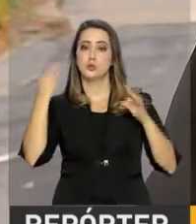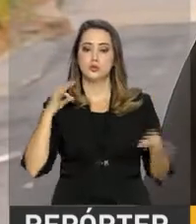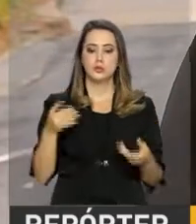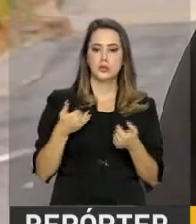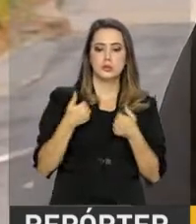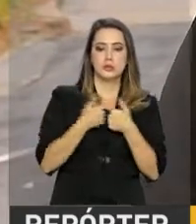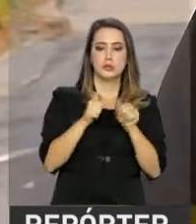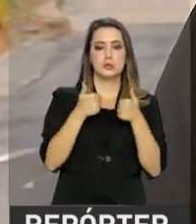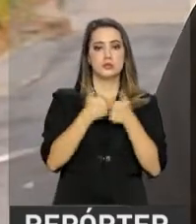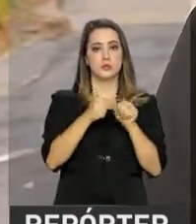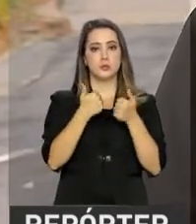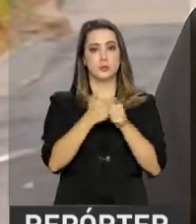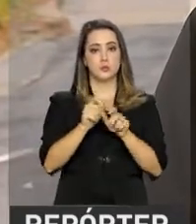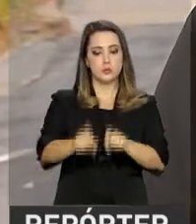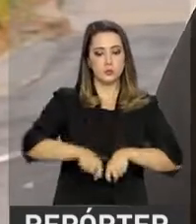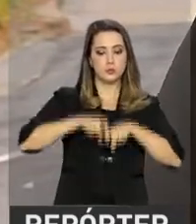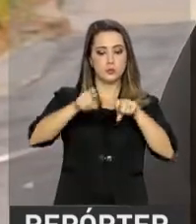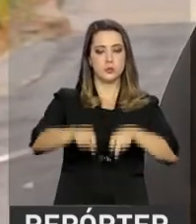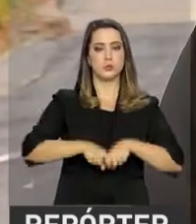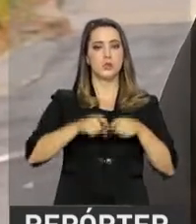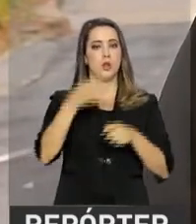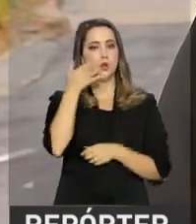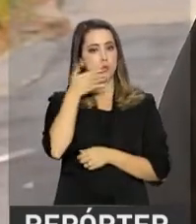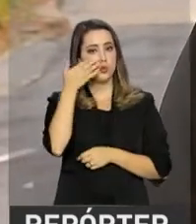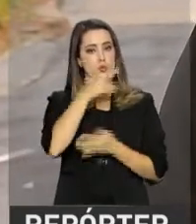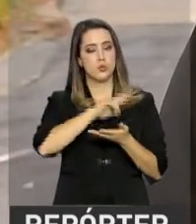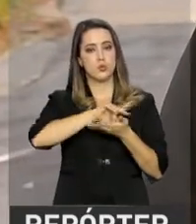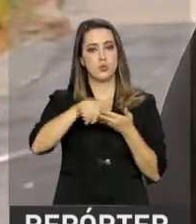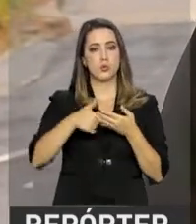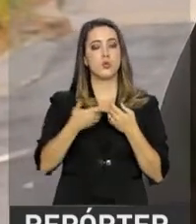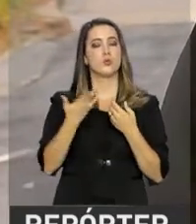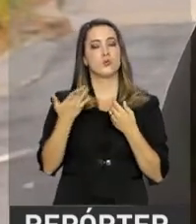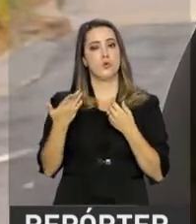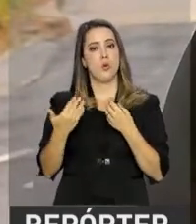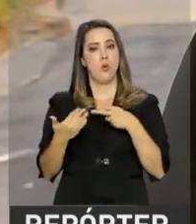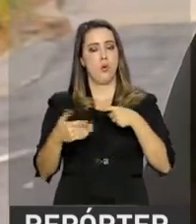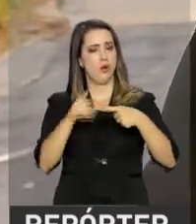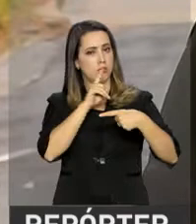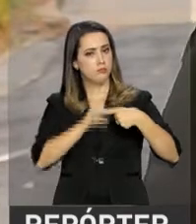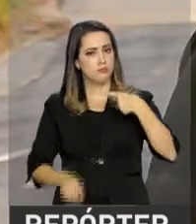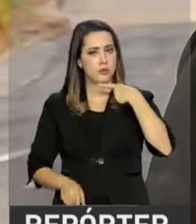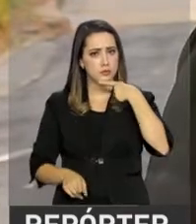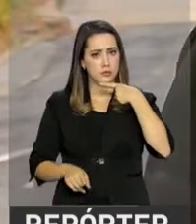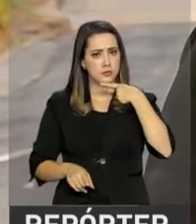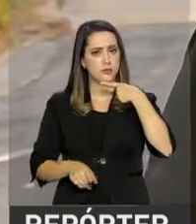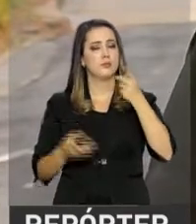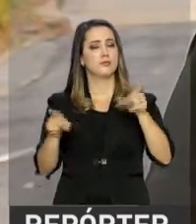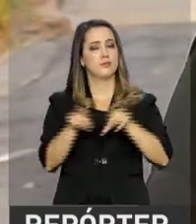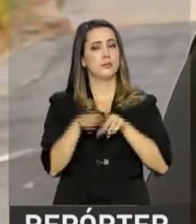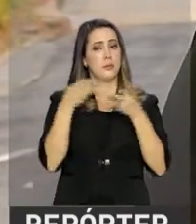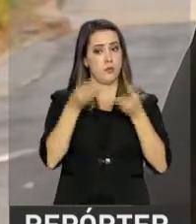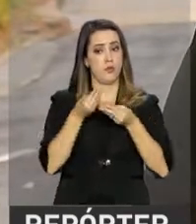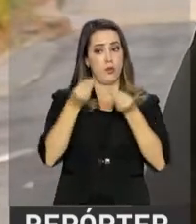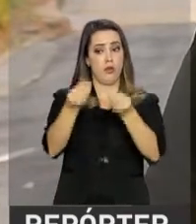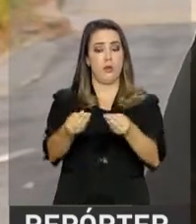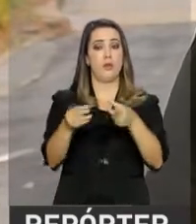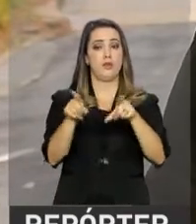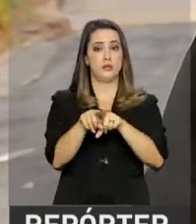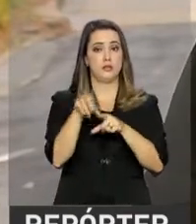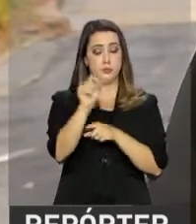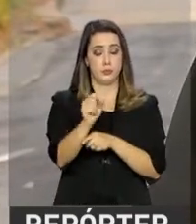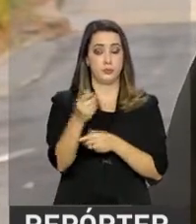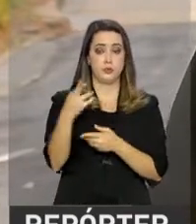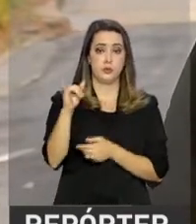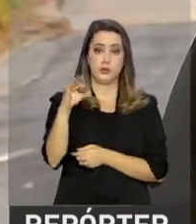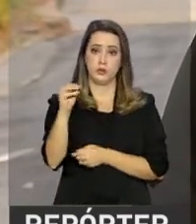escoamento da produção agroindustrial de açúcar e álcool da região. Com a entrega deste trecho da obra entre Rio Largo e